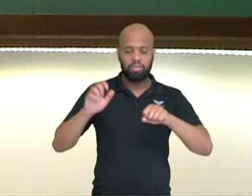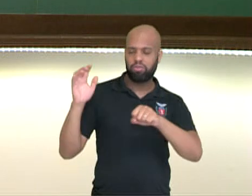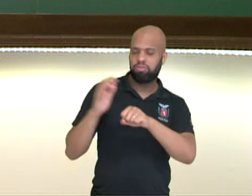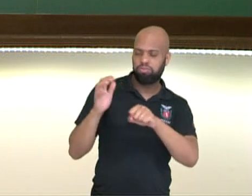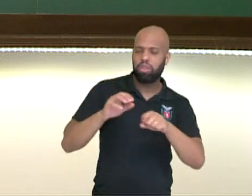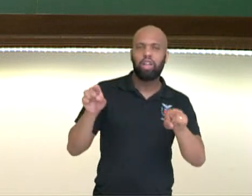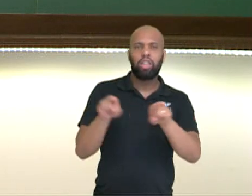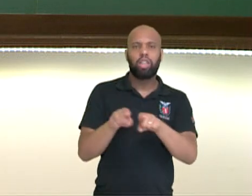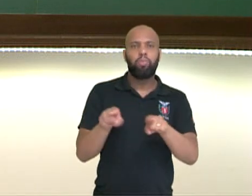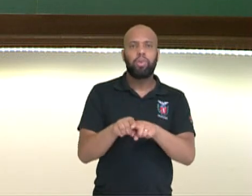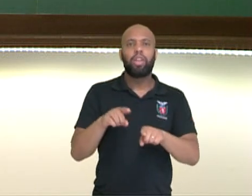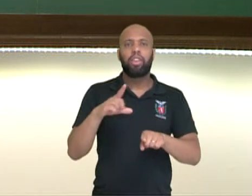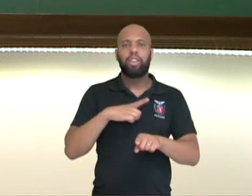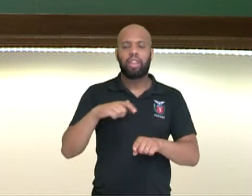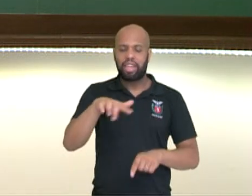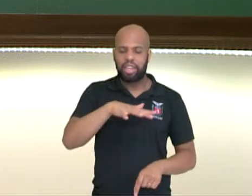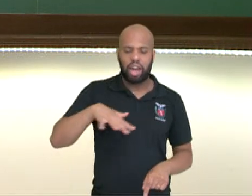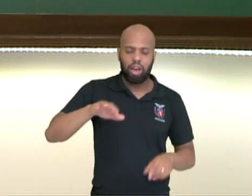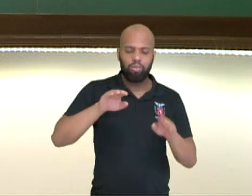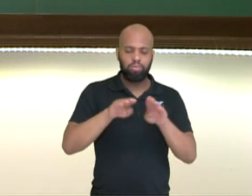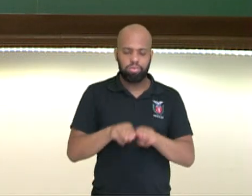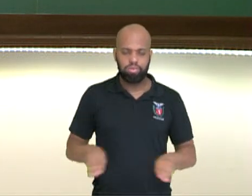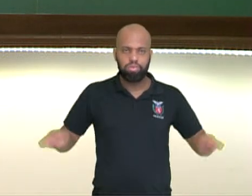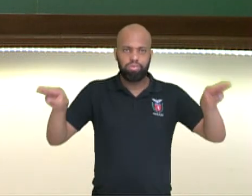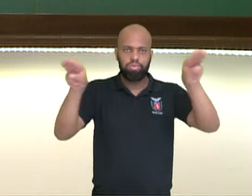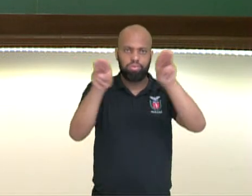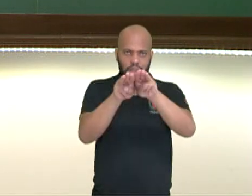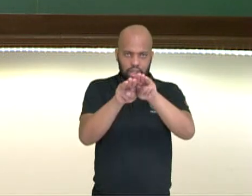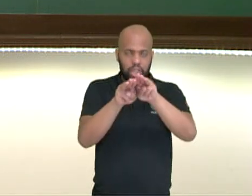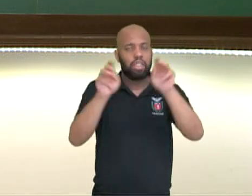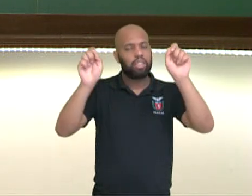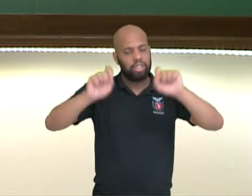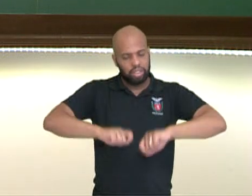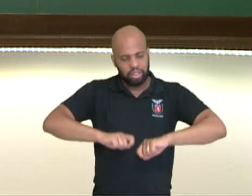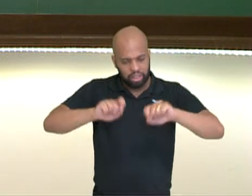magnético, posso usar condução elétrica como referência.